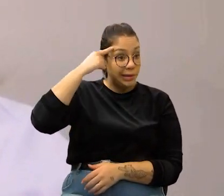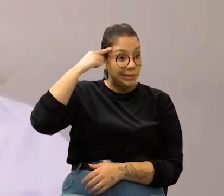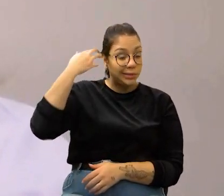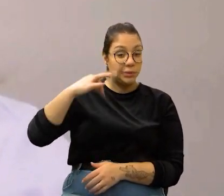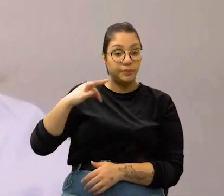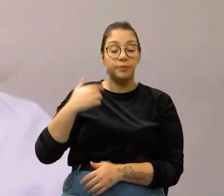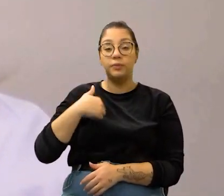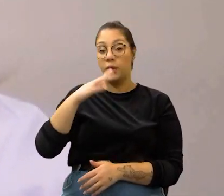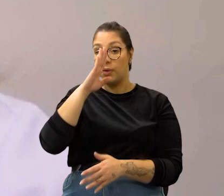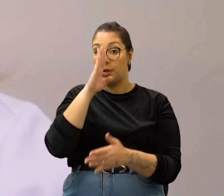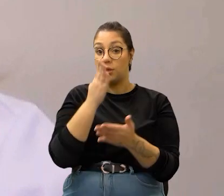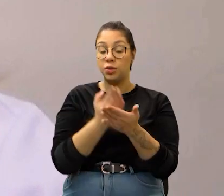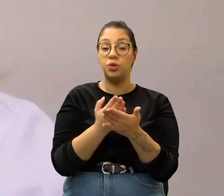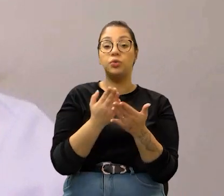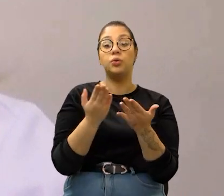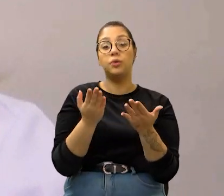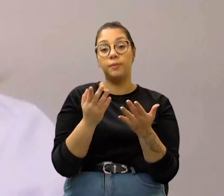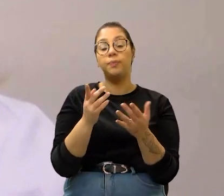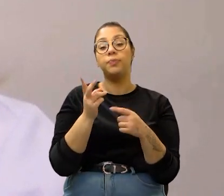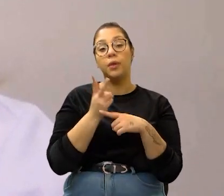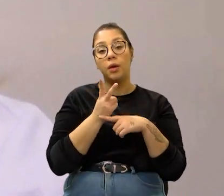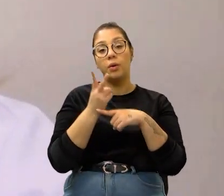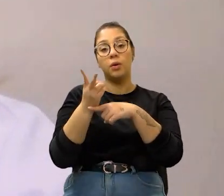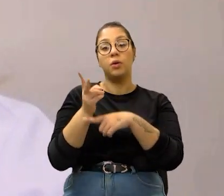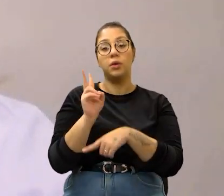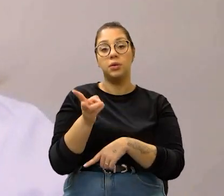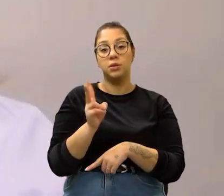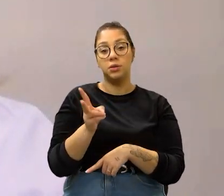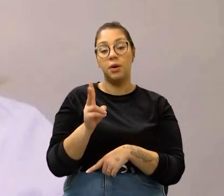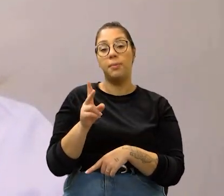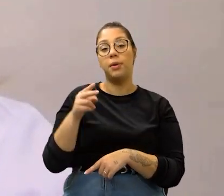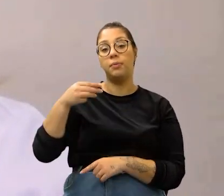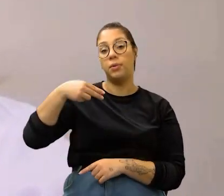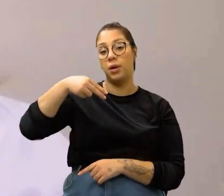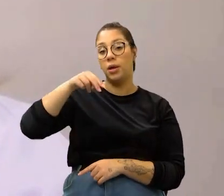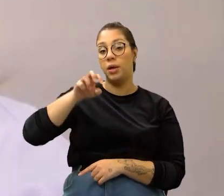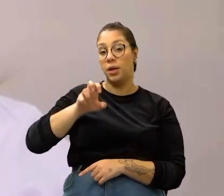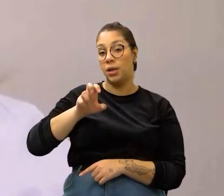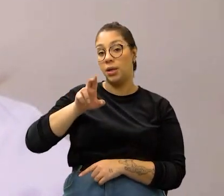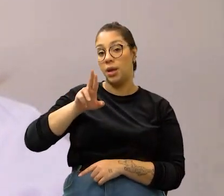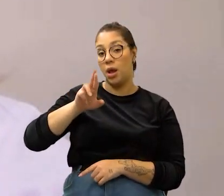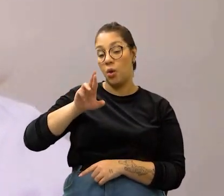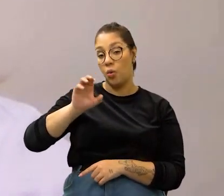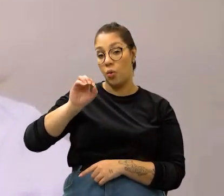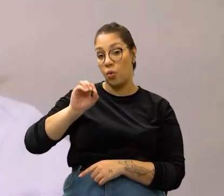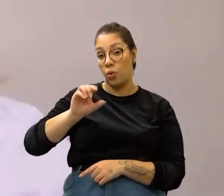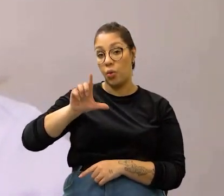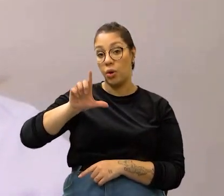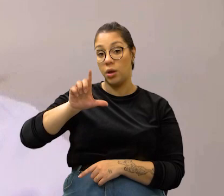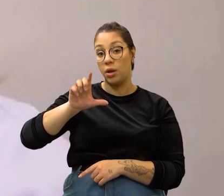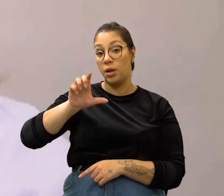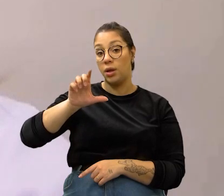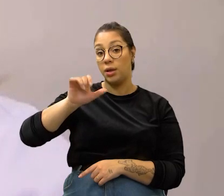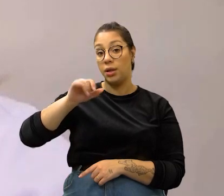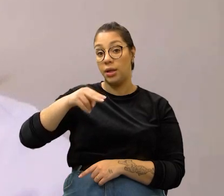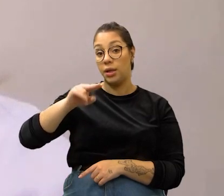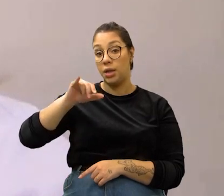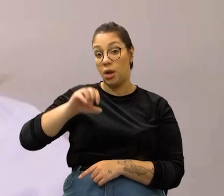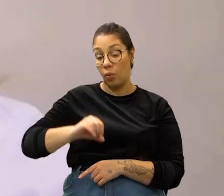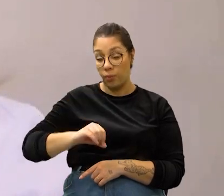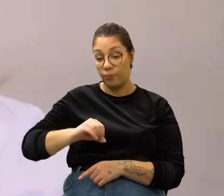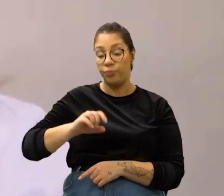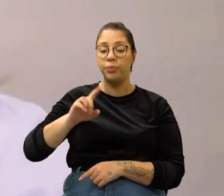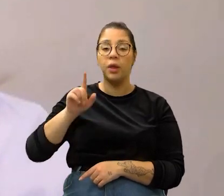de cabeça, eu acredito que o paciente vai acabar procurando sempre um neuroclínico, né? Não um neurocirurgião, mas